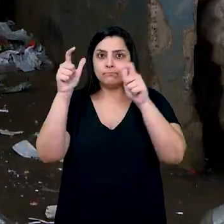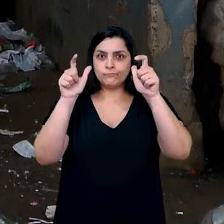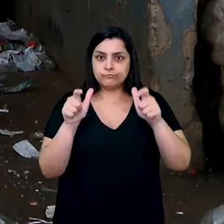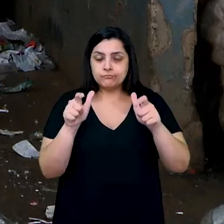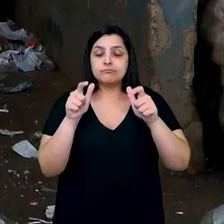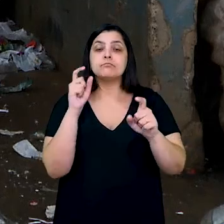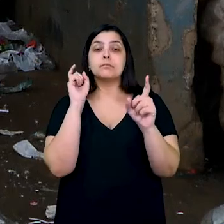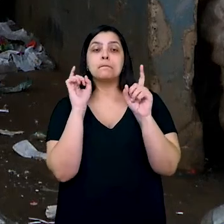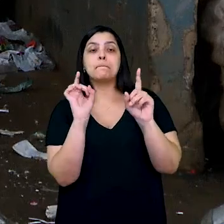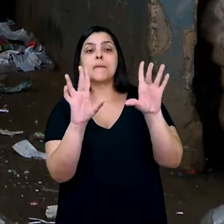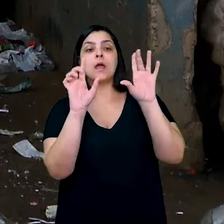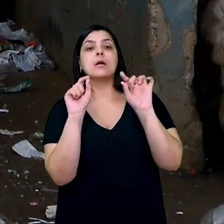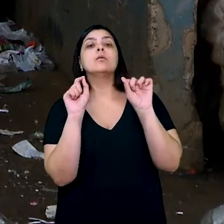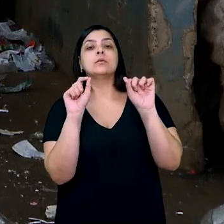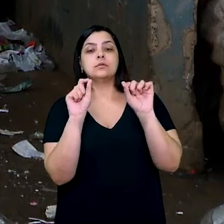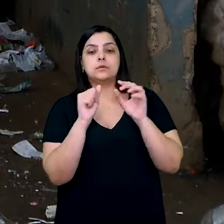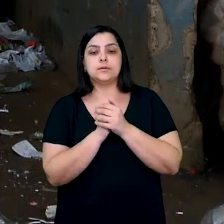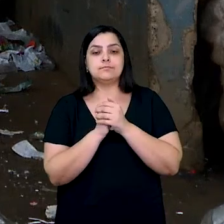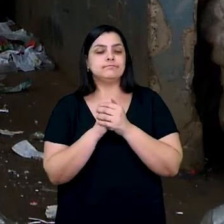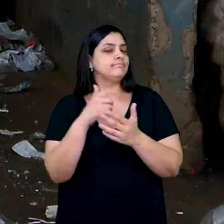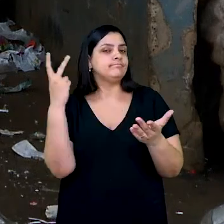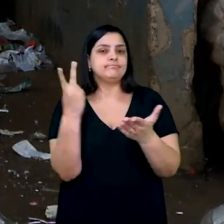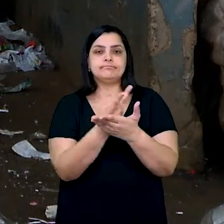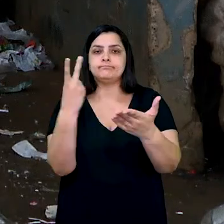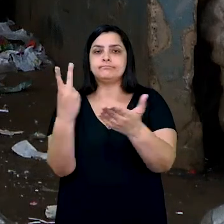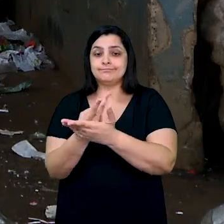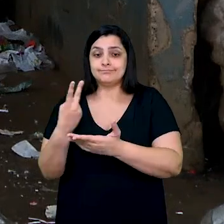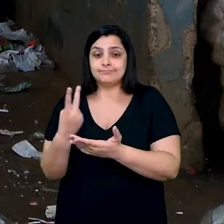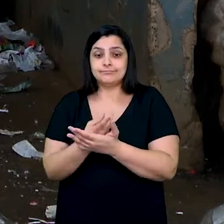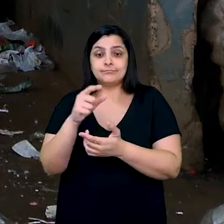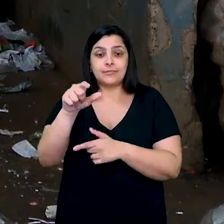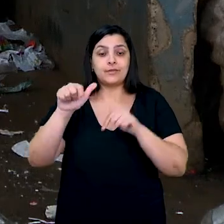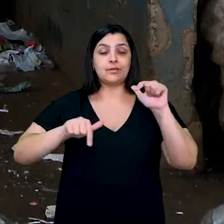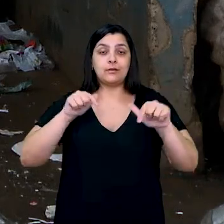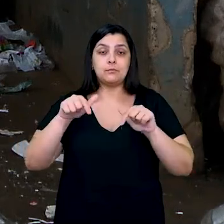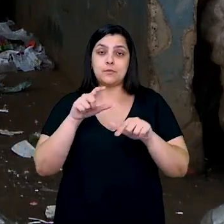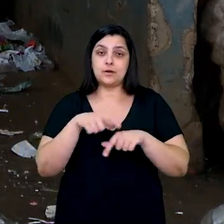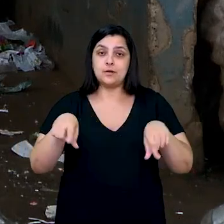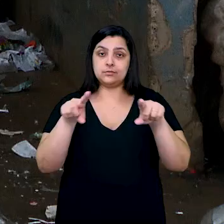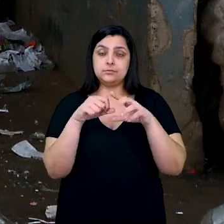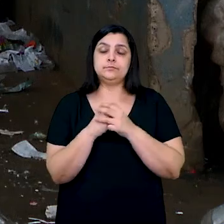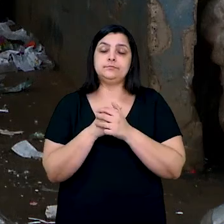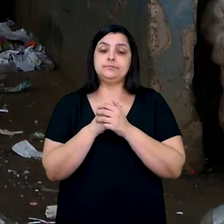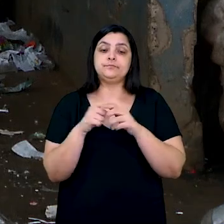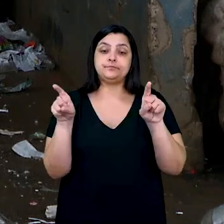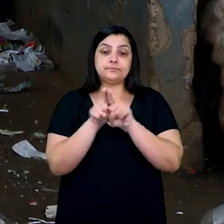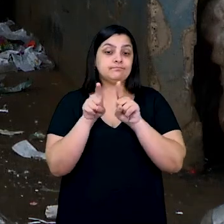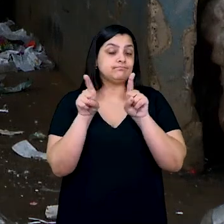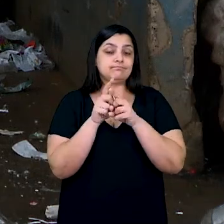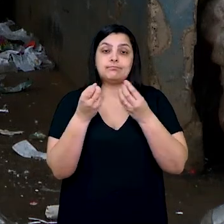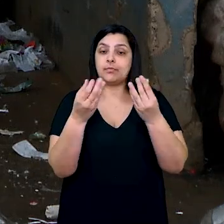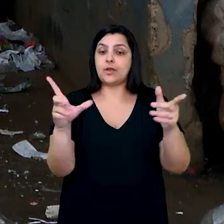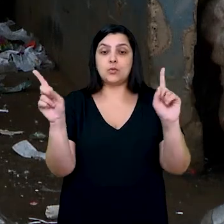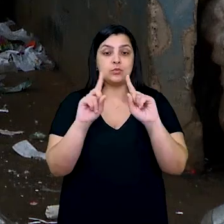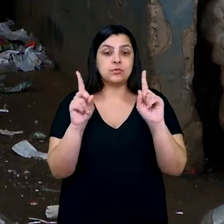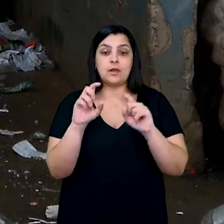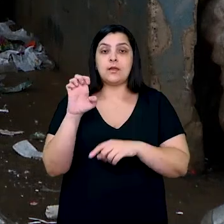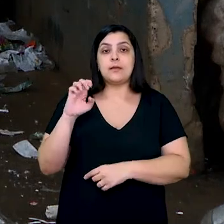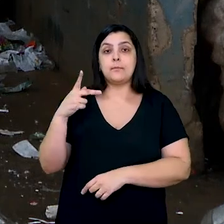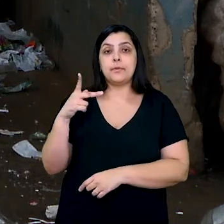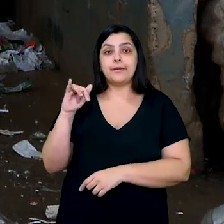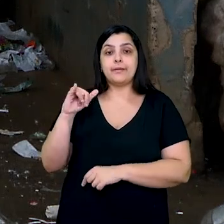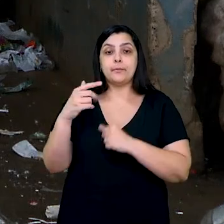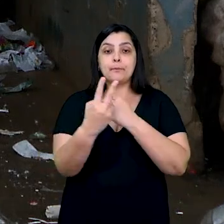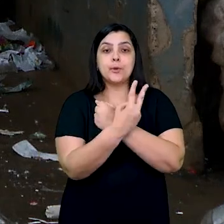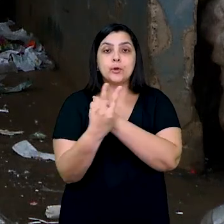aterro sanitário local, foram constatadas diversas irregularidades nas condições de trabalho, especialmente o não fornecimento